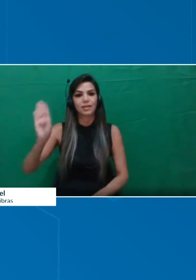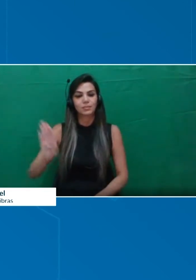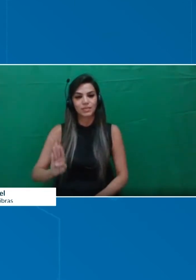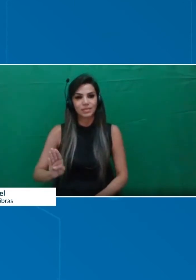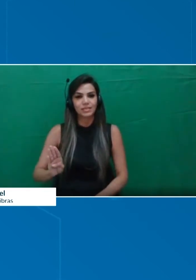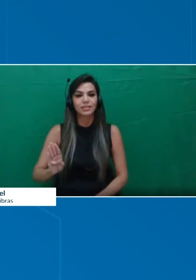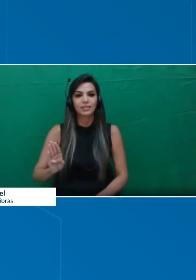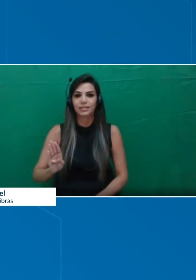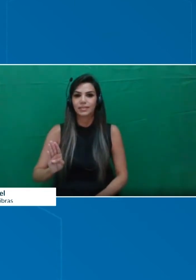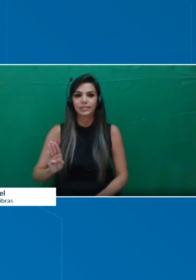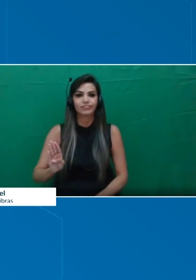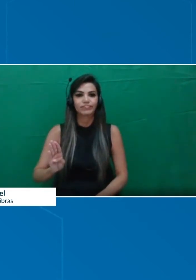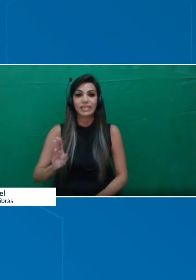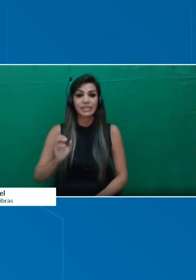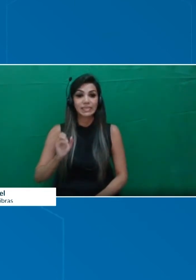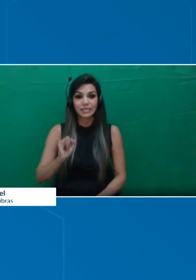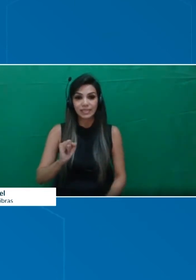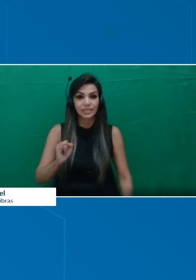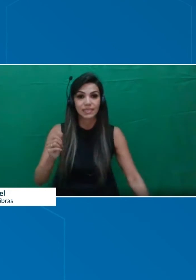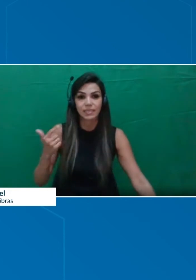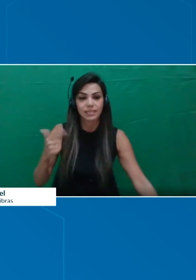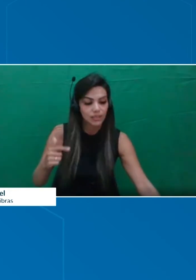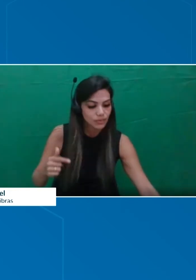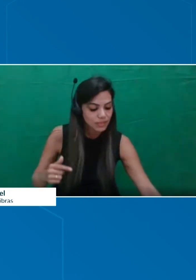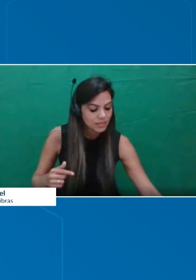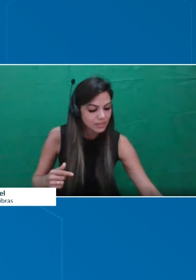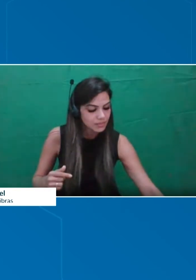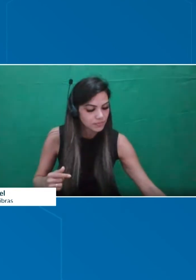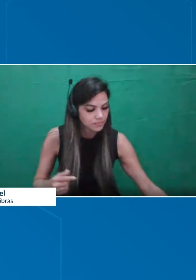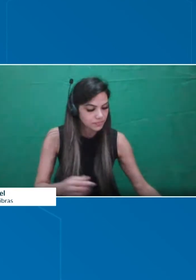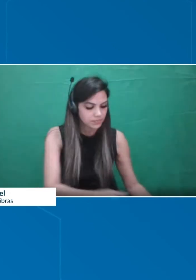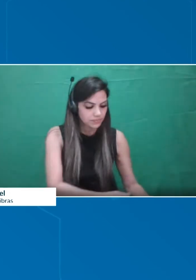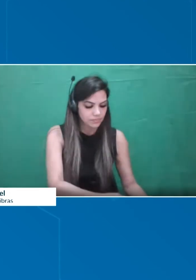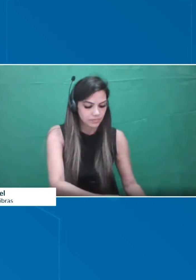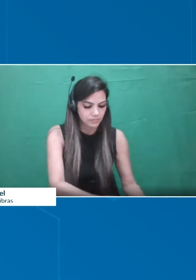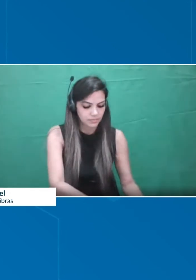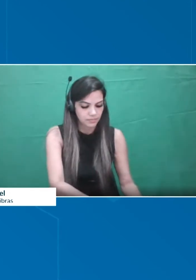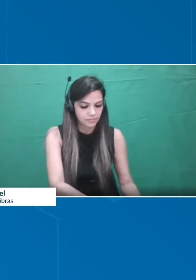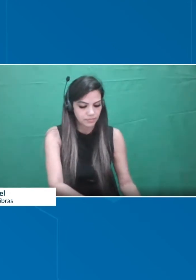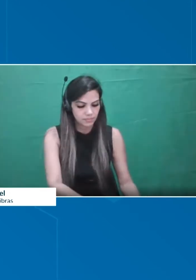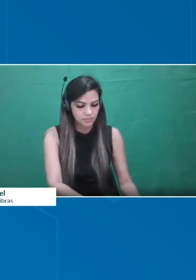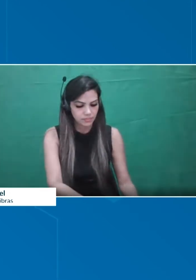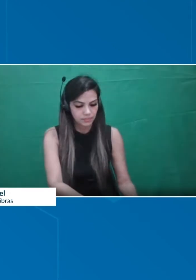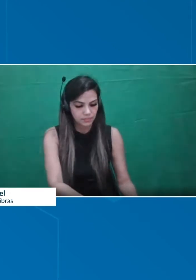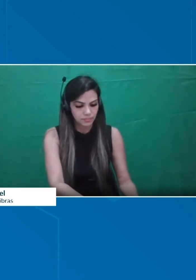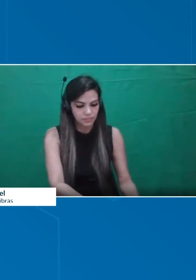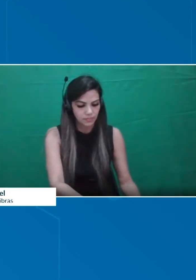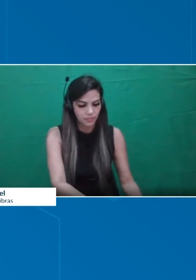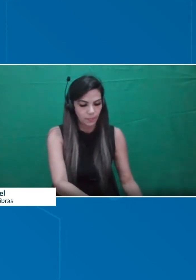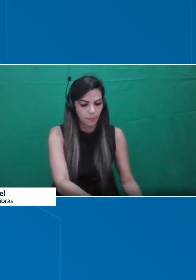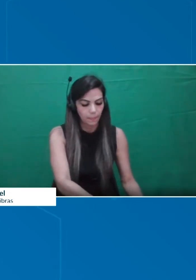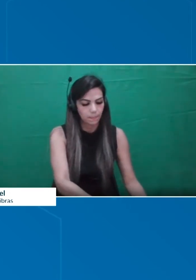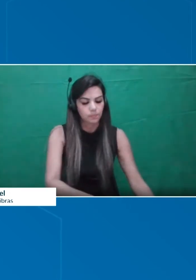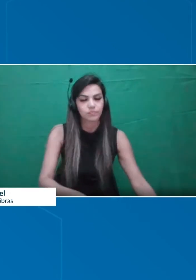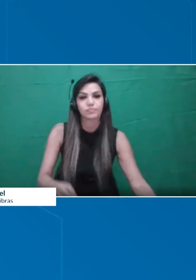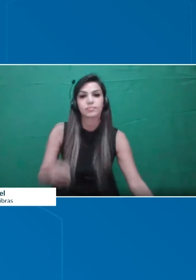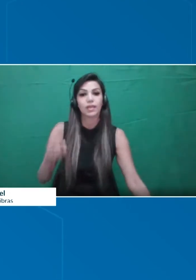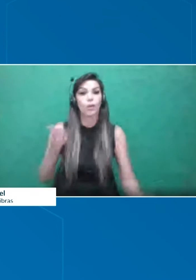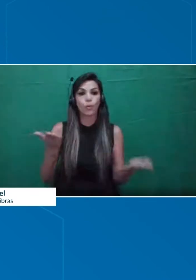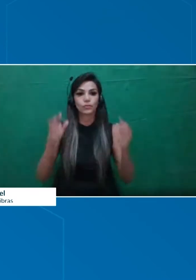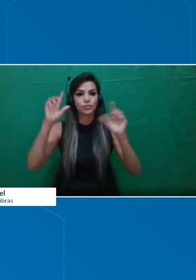mais sem essas formas de streaming que nós estamos utilizando o tempo todo, né? E, sem dúvida,